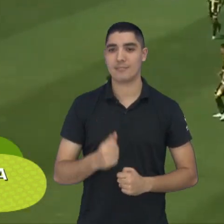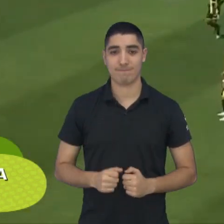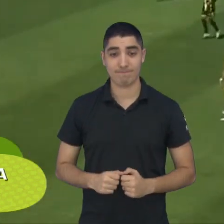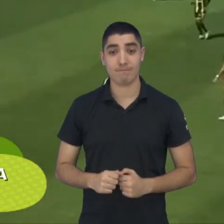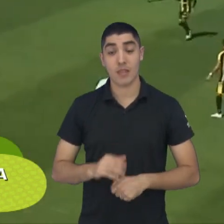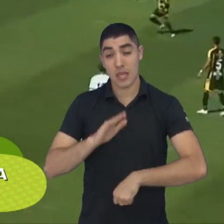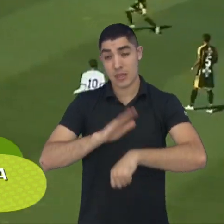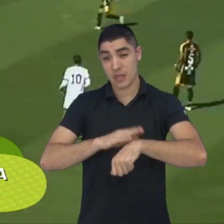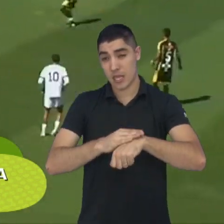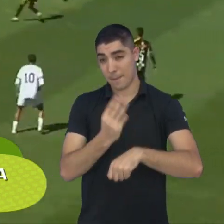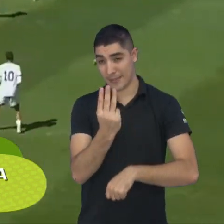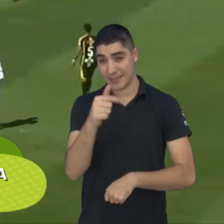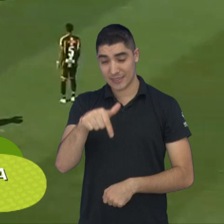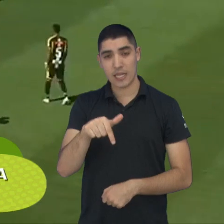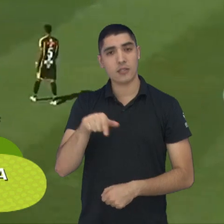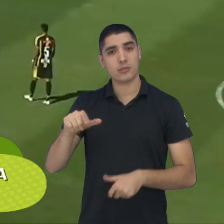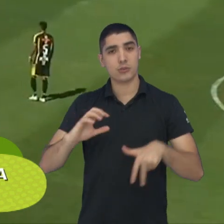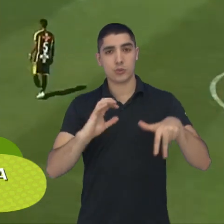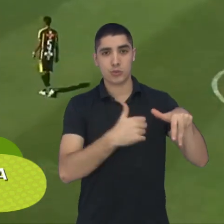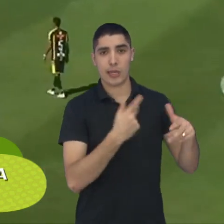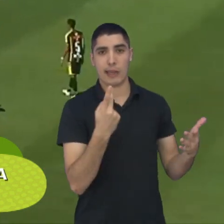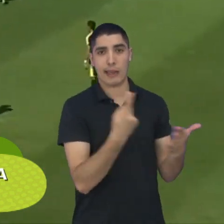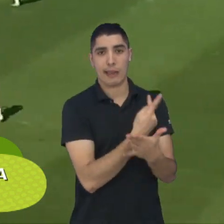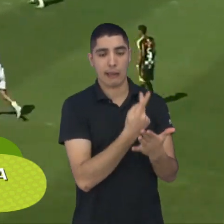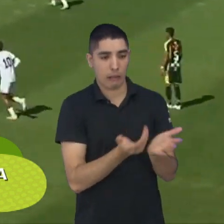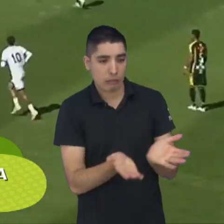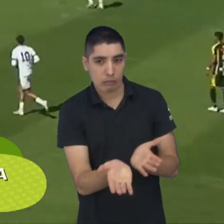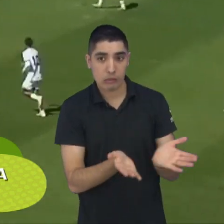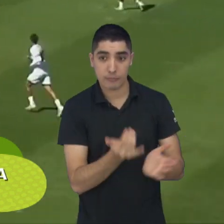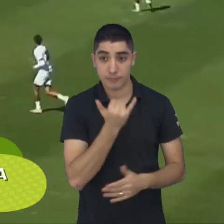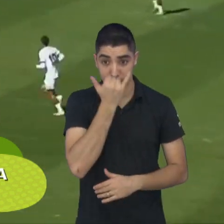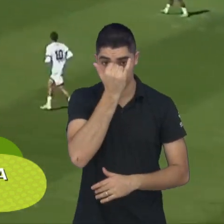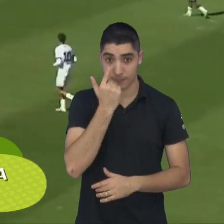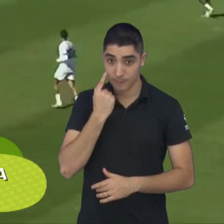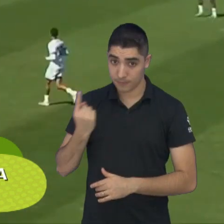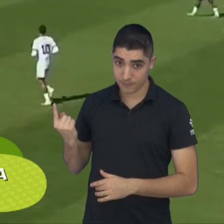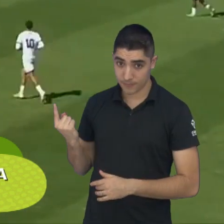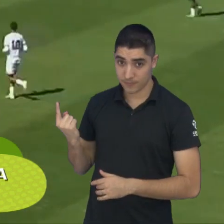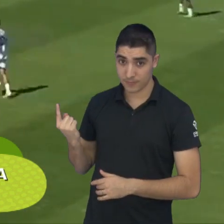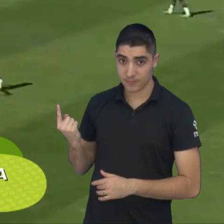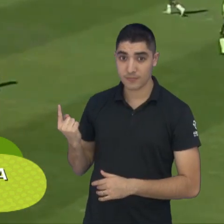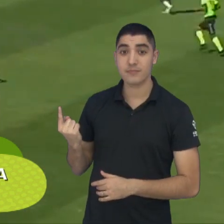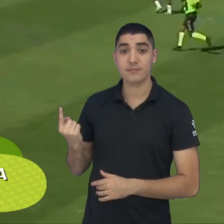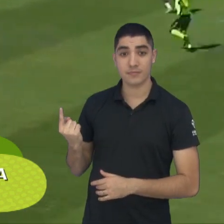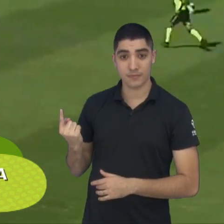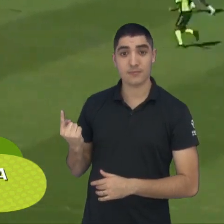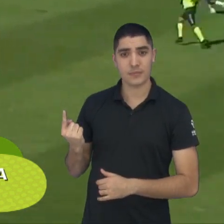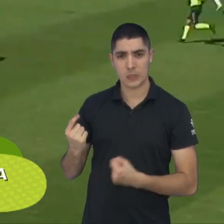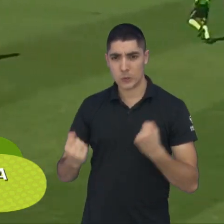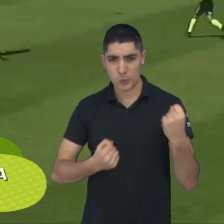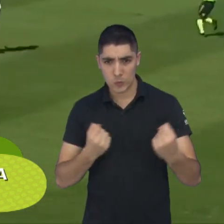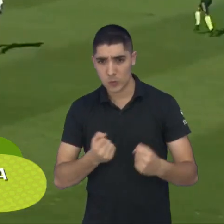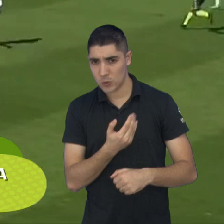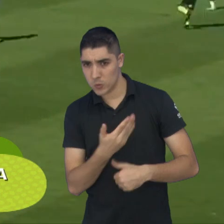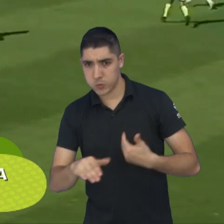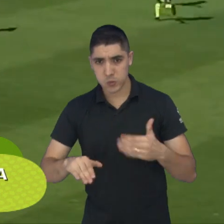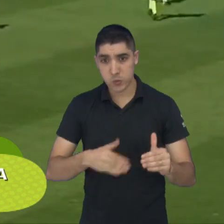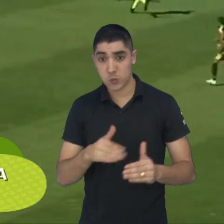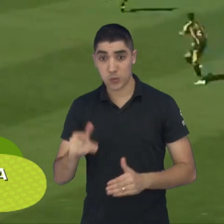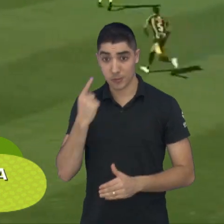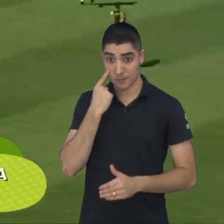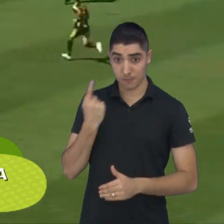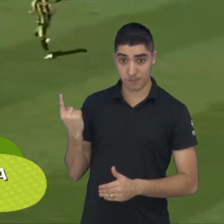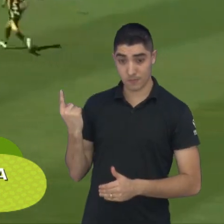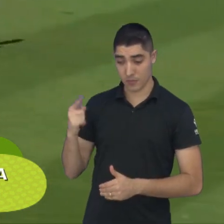Aos 37, saída errada do time do Joseense, Felipe Estrela brigou com a marcação, ganhou, dominou, girou, trouxe para fora da área